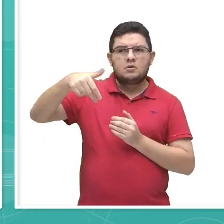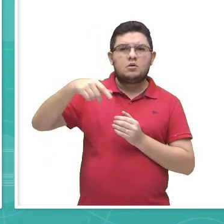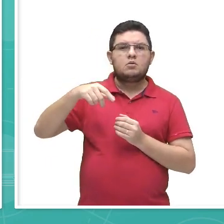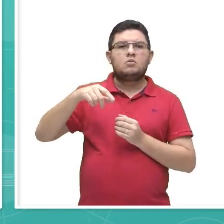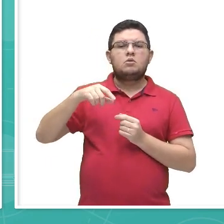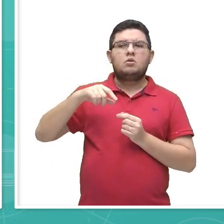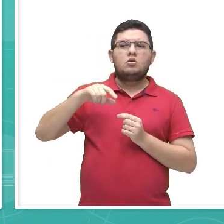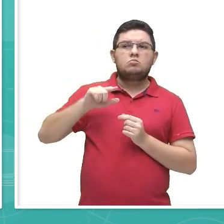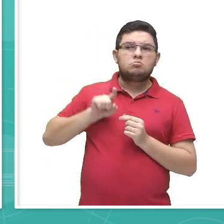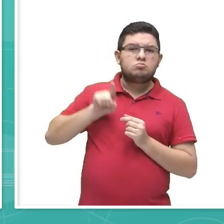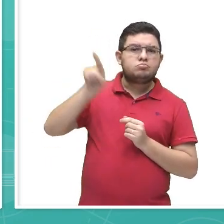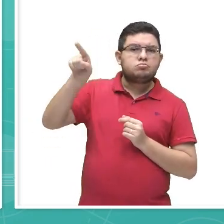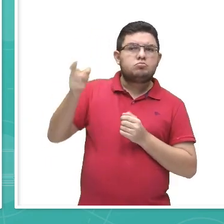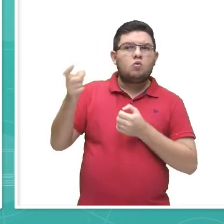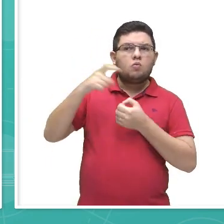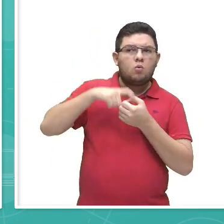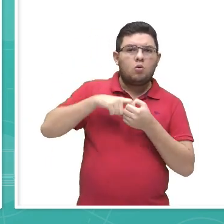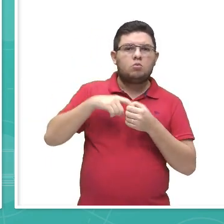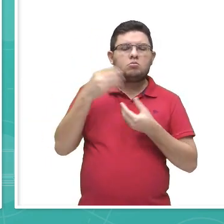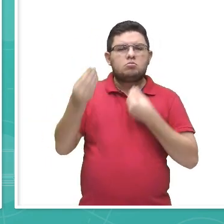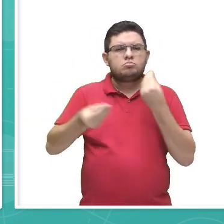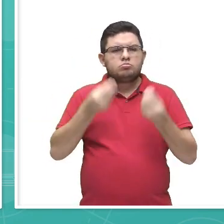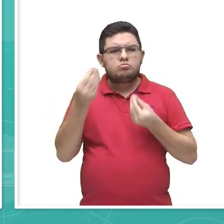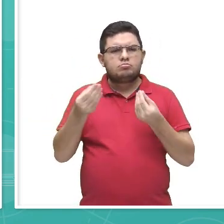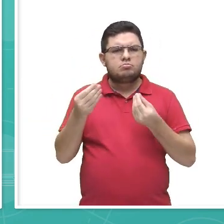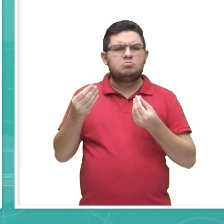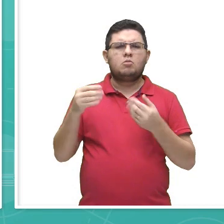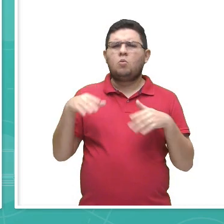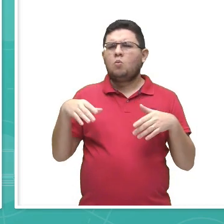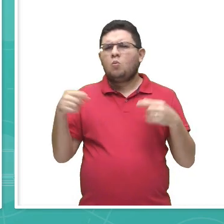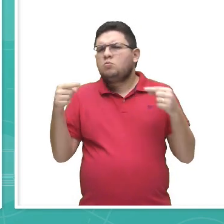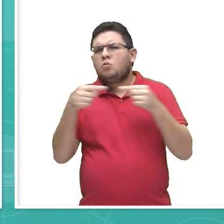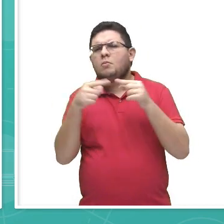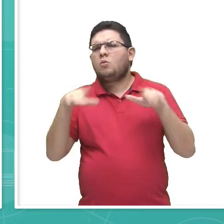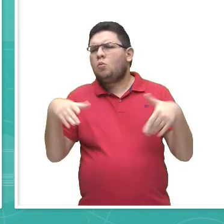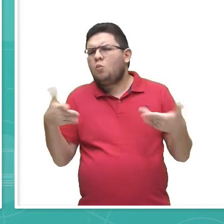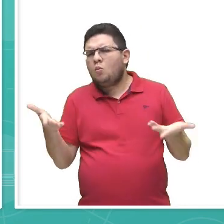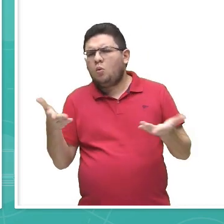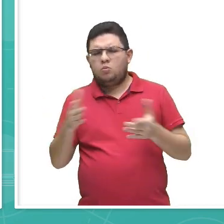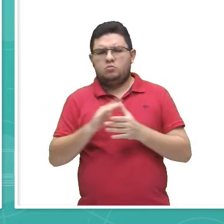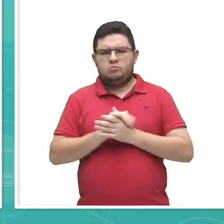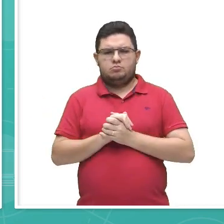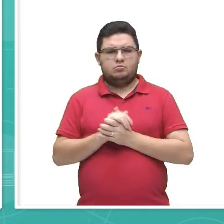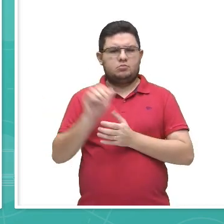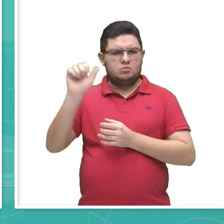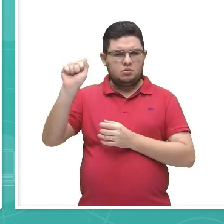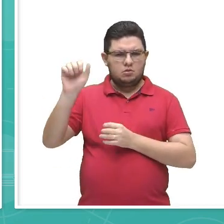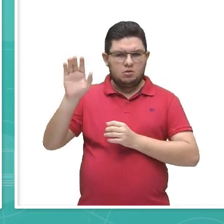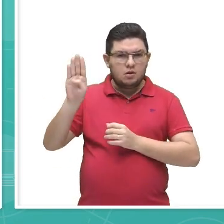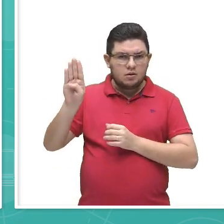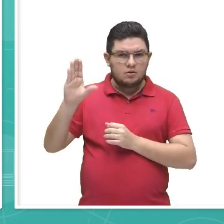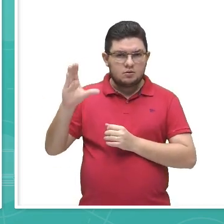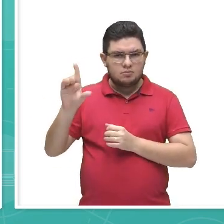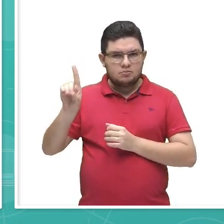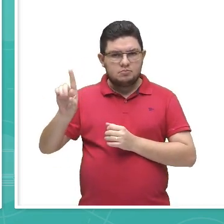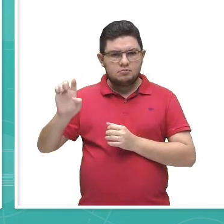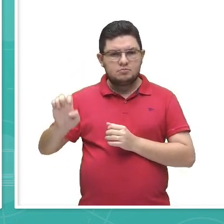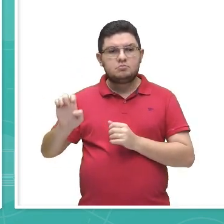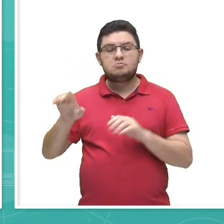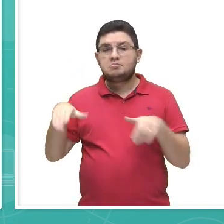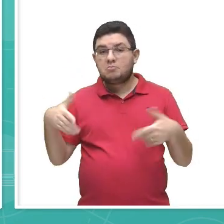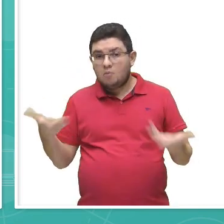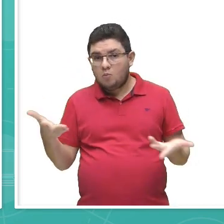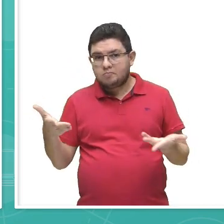será essa? Wash, drink, play, eat or sleep. Qual dessas atividades? Então, a primeira nós